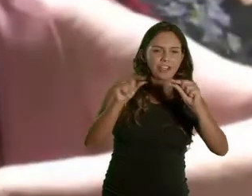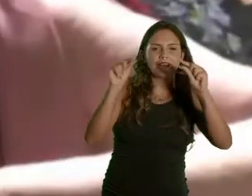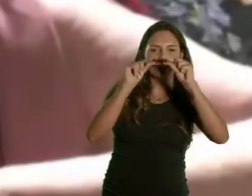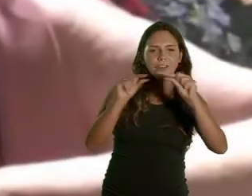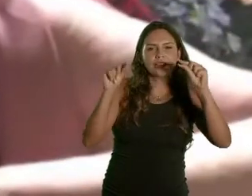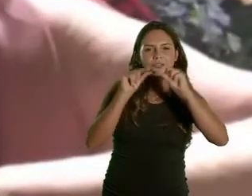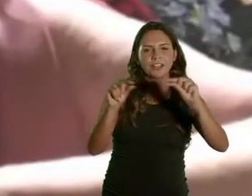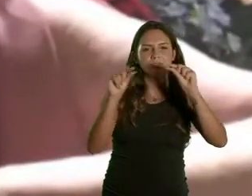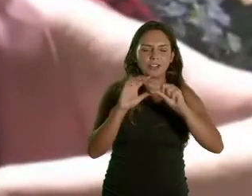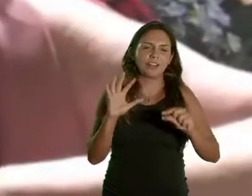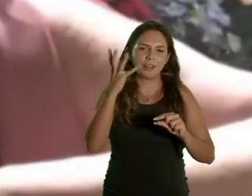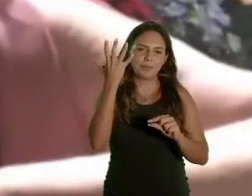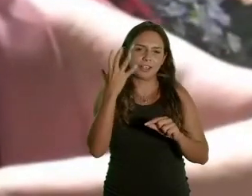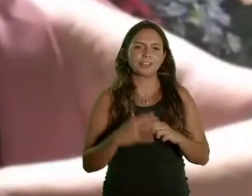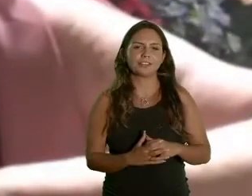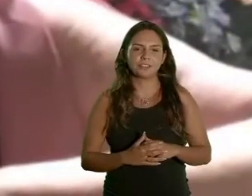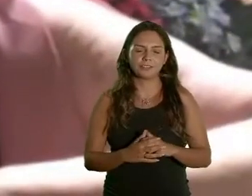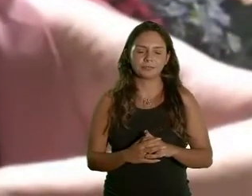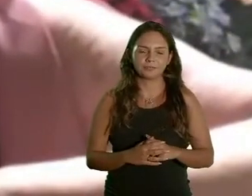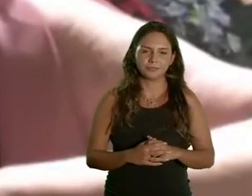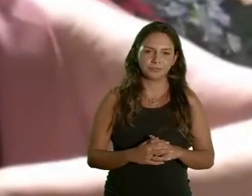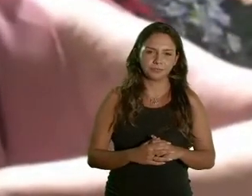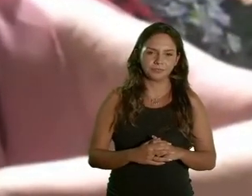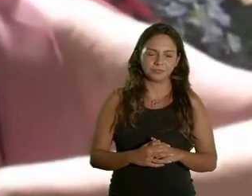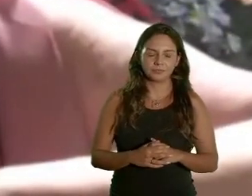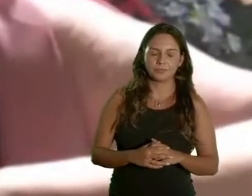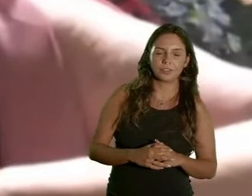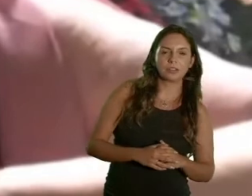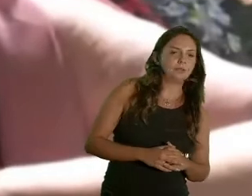de repente, até no Nordeste. Uma vez